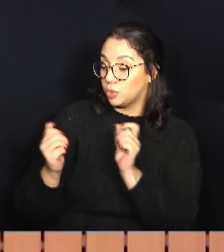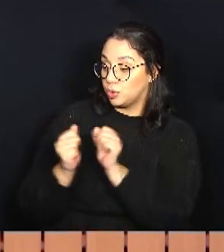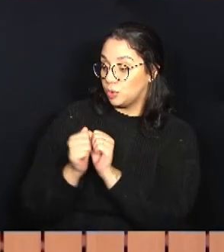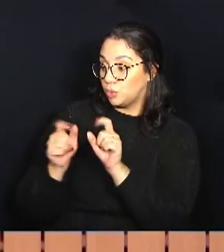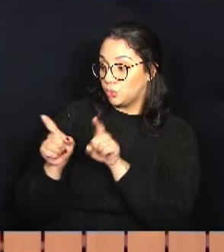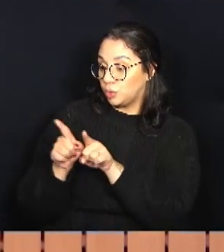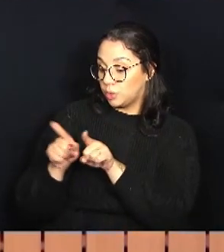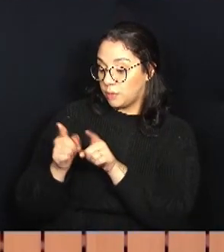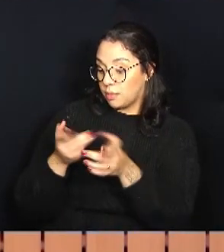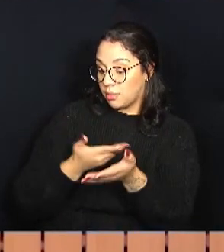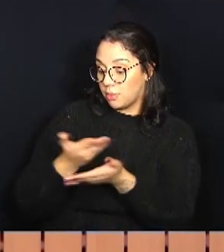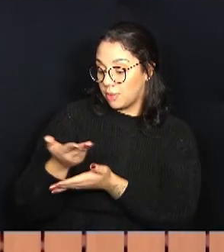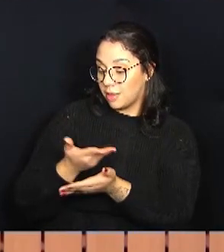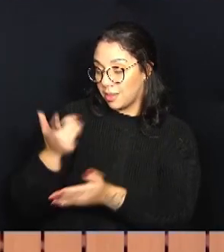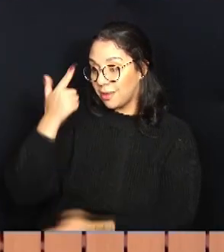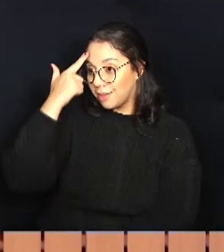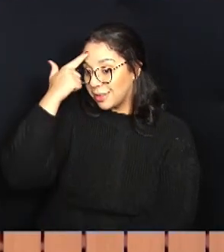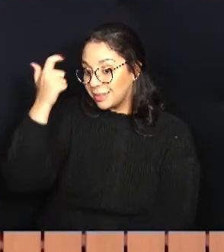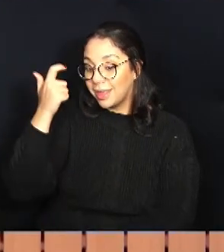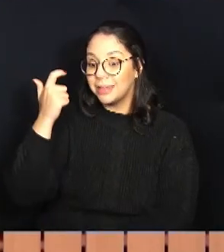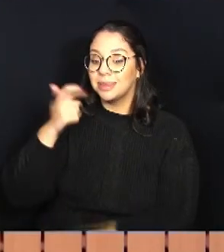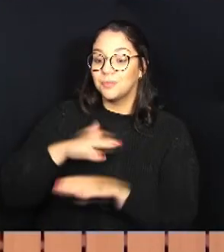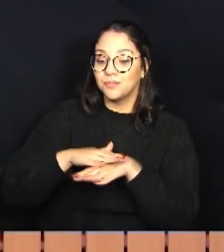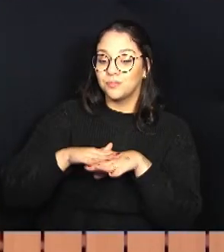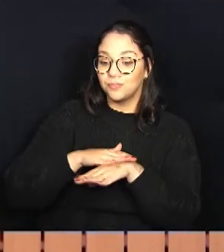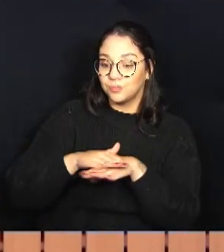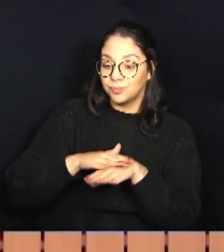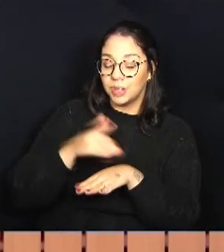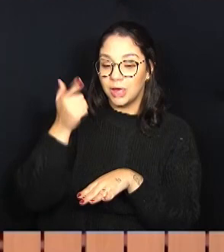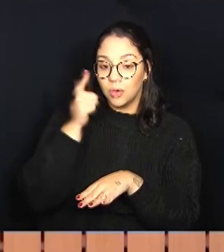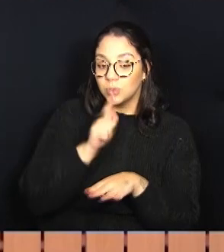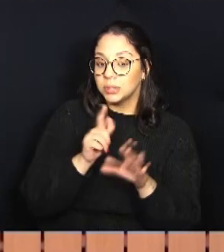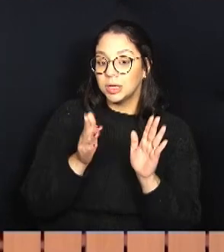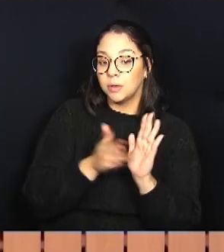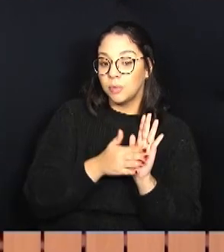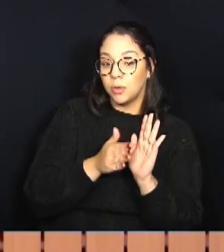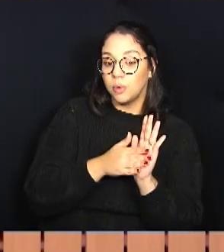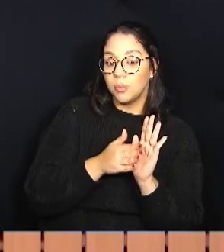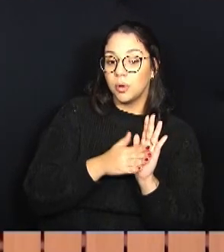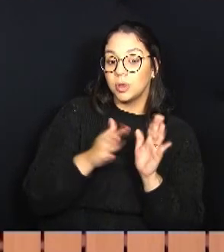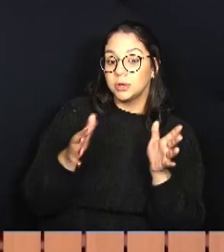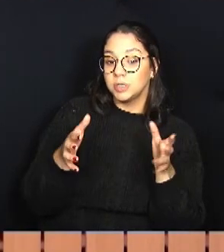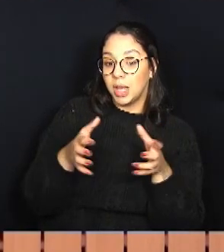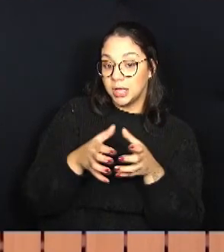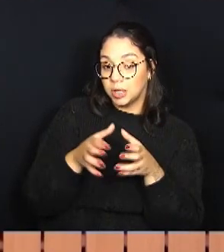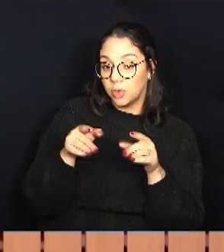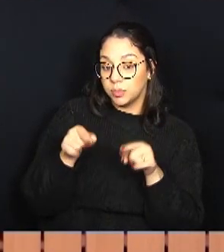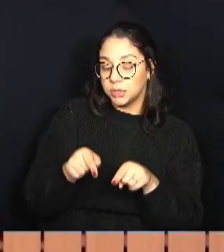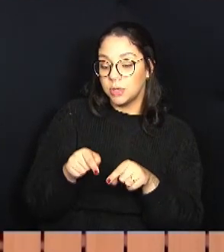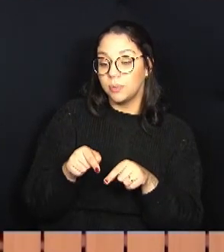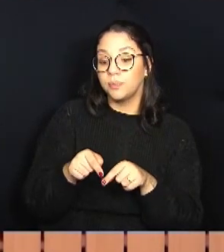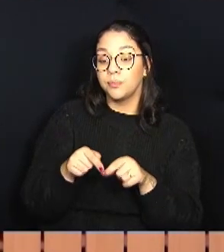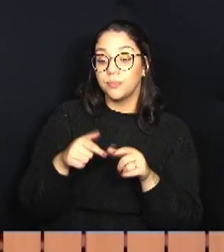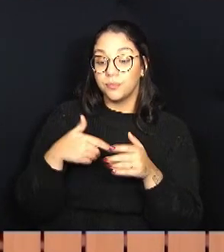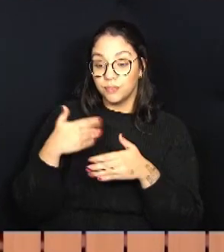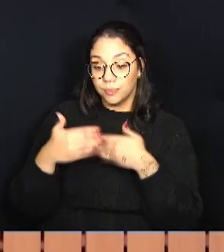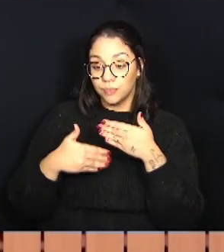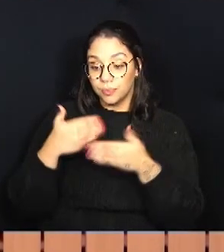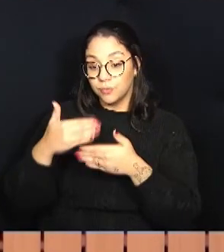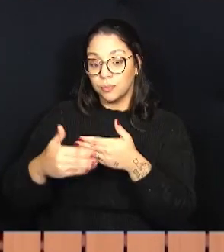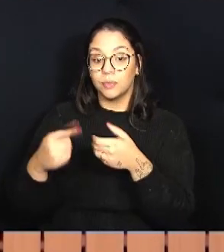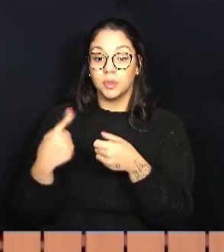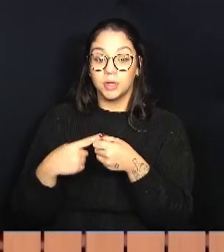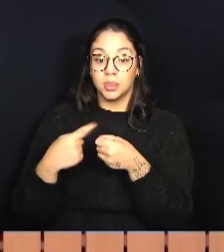trocar bastantes ideias e ver se a gente consegue propor, através dessa comissão aqui, passos para a nossa